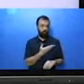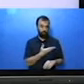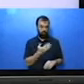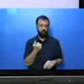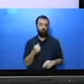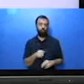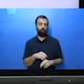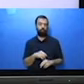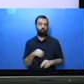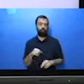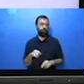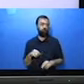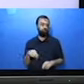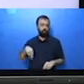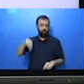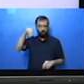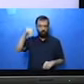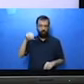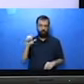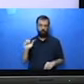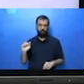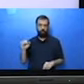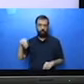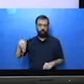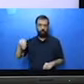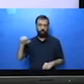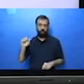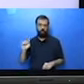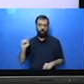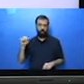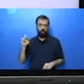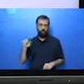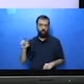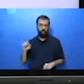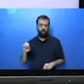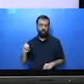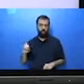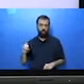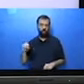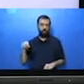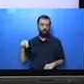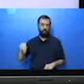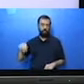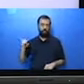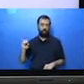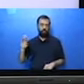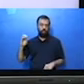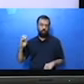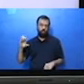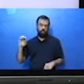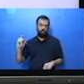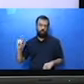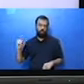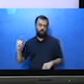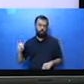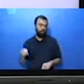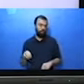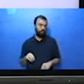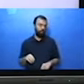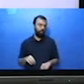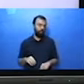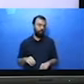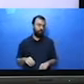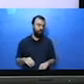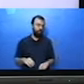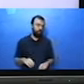Amazônico é formado por altitudes modestas, inferiores a 800 metros, intensamente